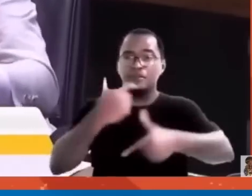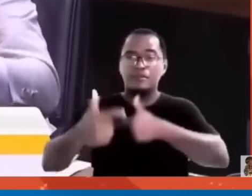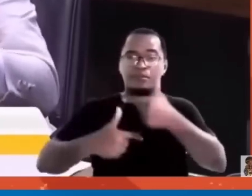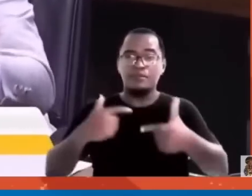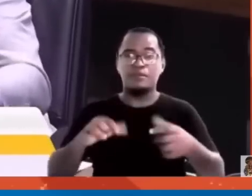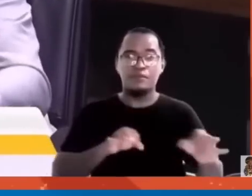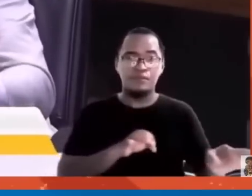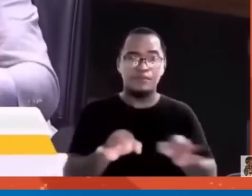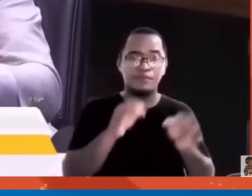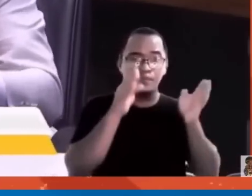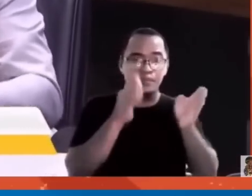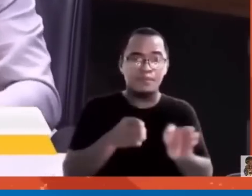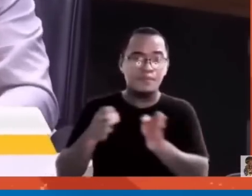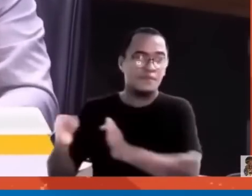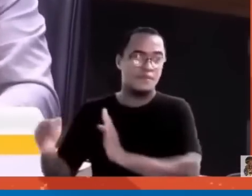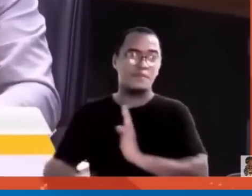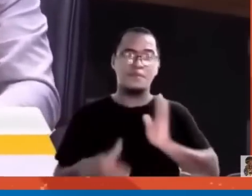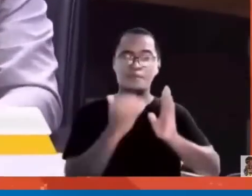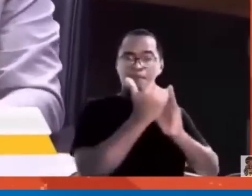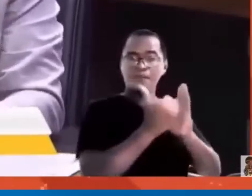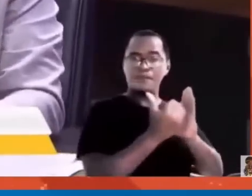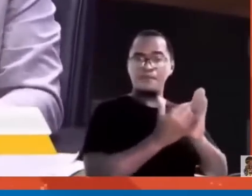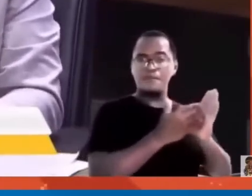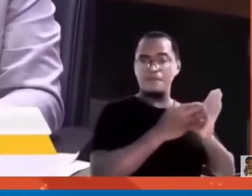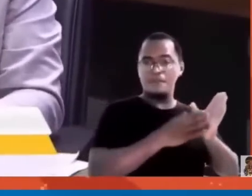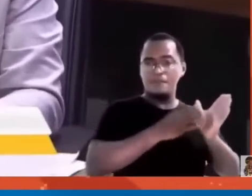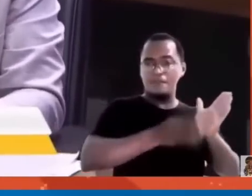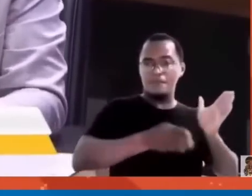orquestraram todo o processo que se deu. Porque